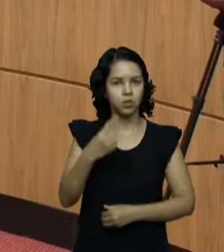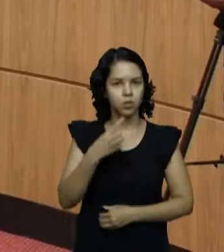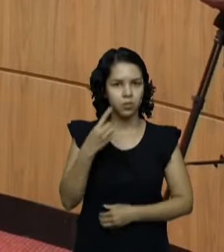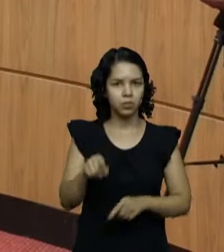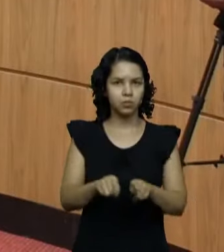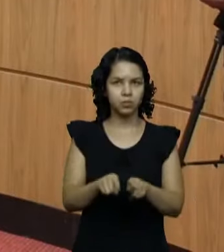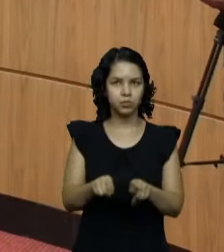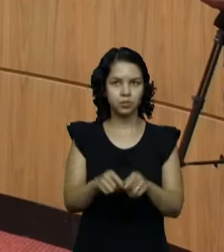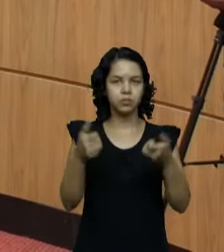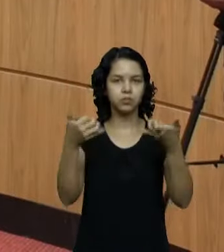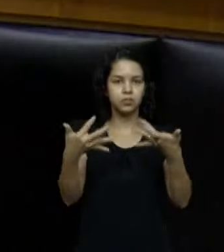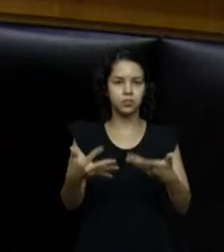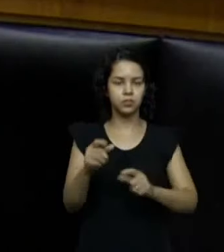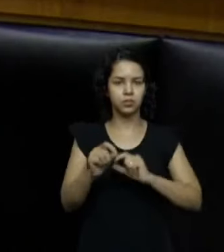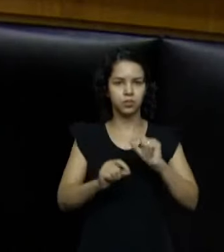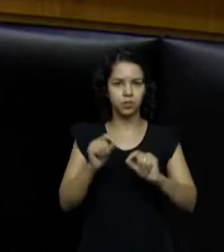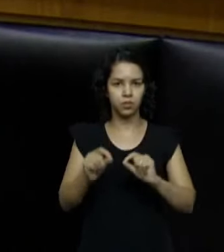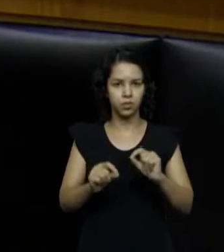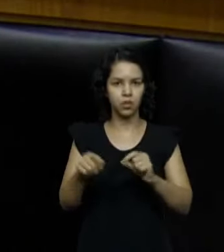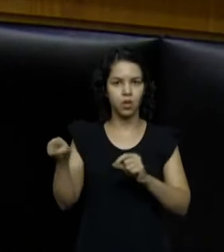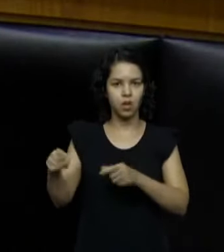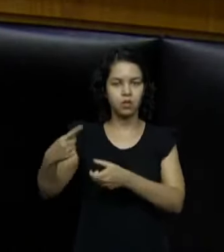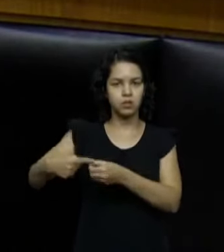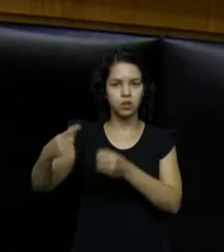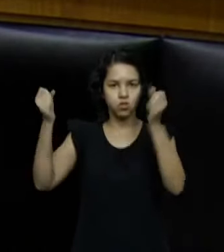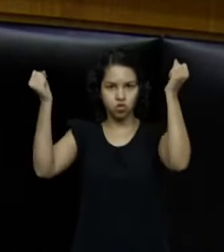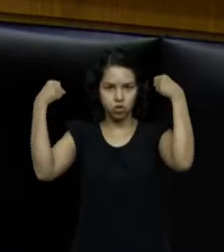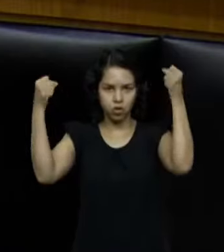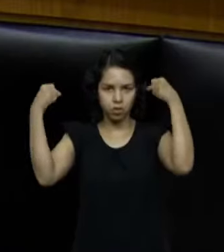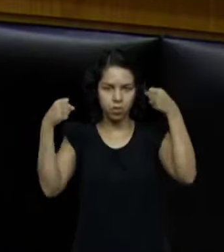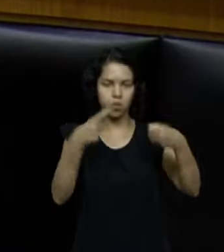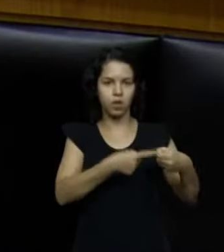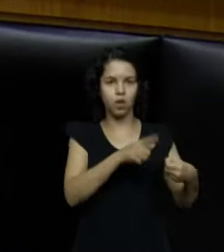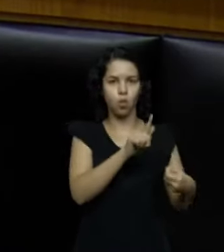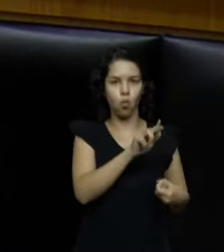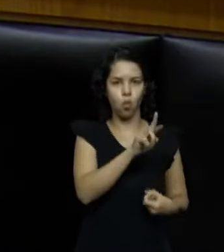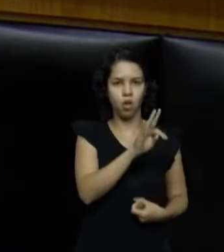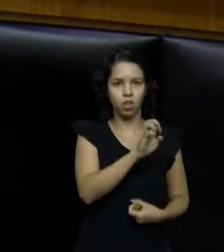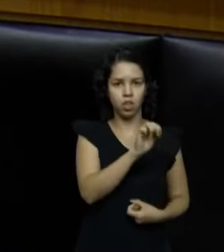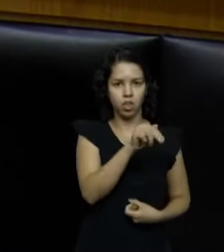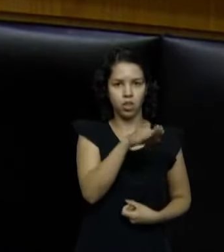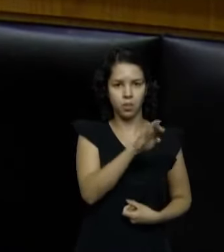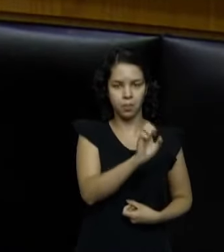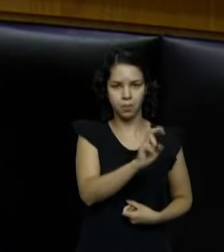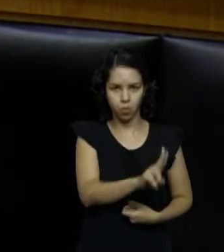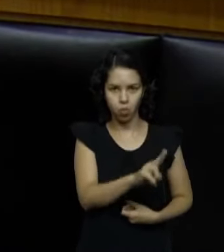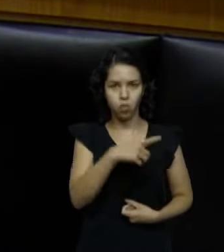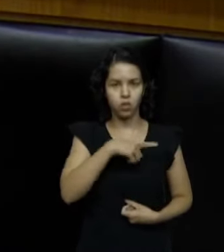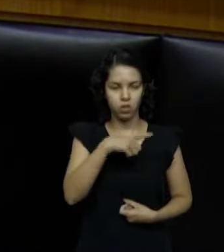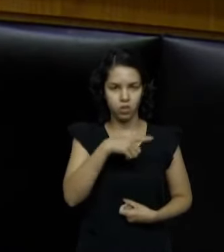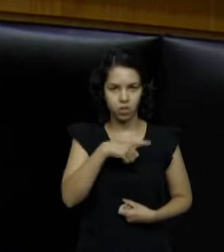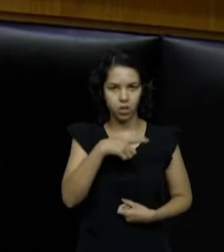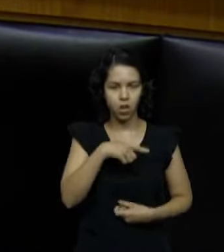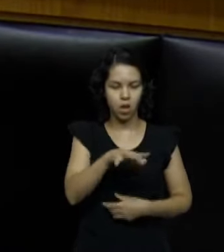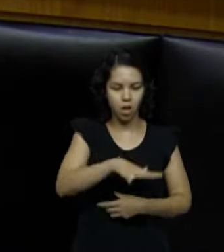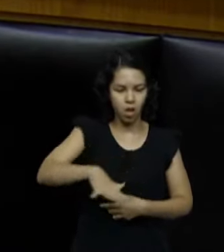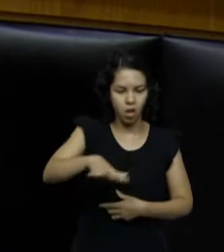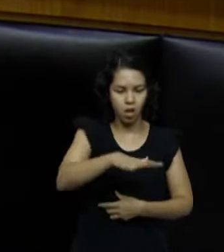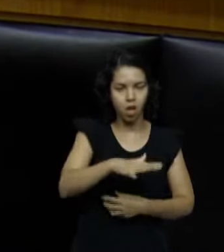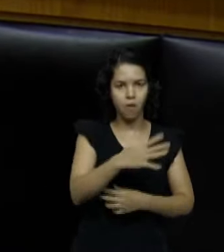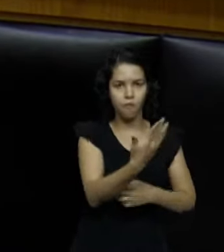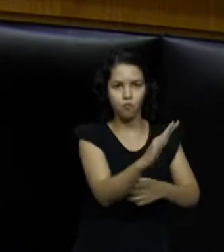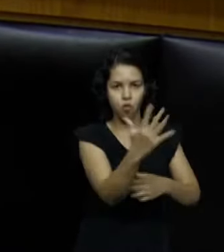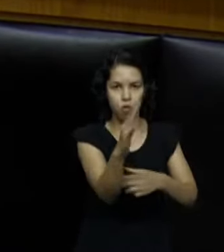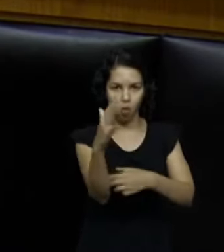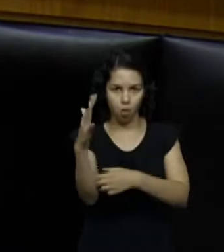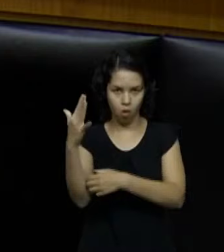entre Chapecó e Guatambu existe lá um chamado Floresta Nacional, Parque Nacional, que lá na década de